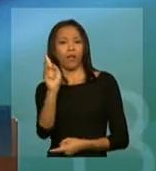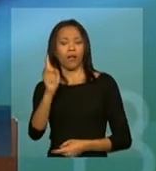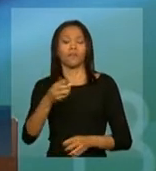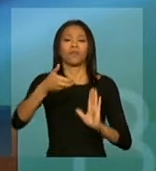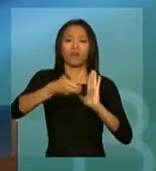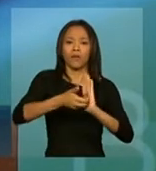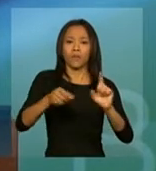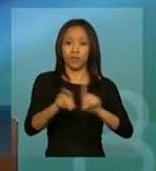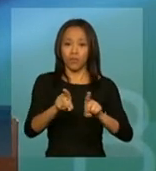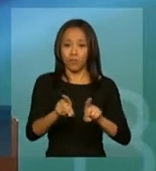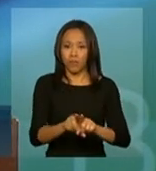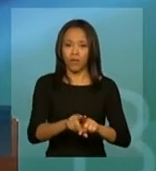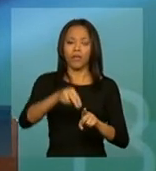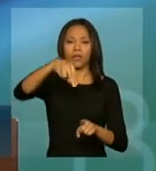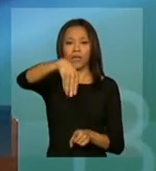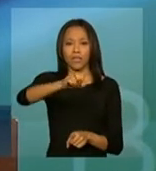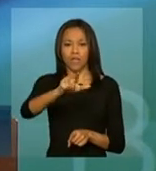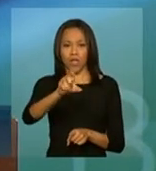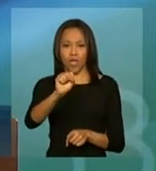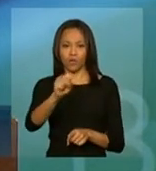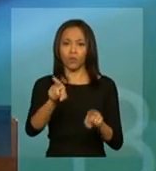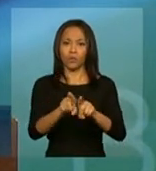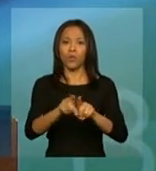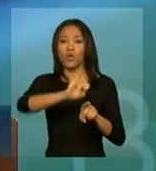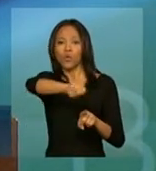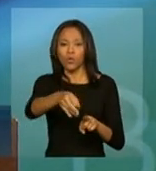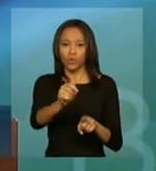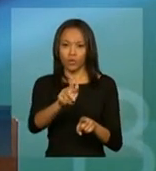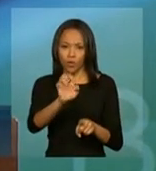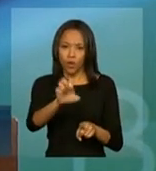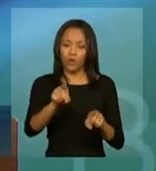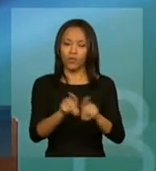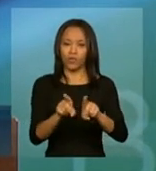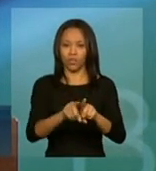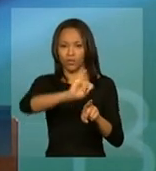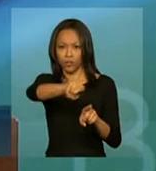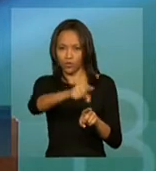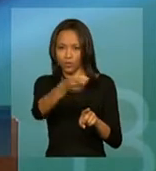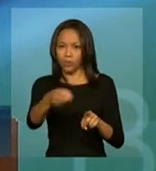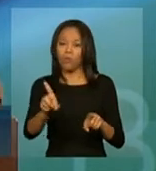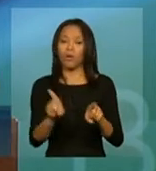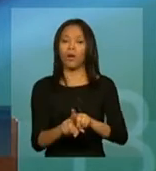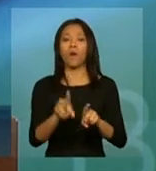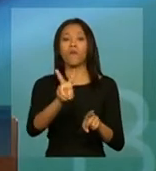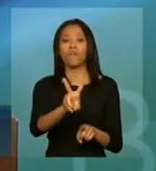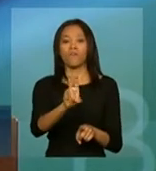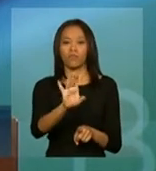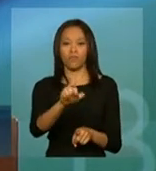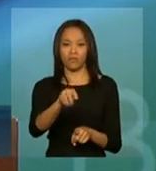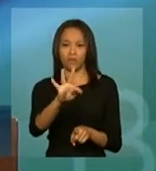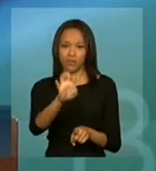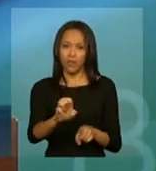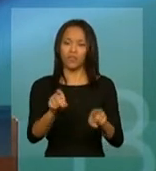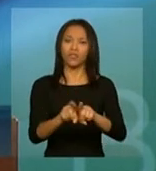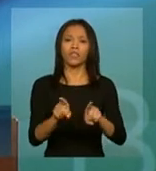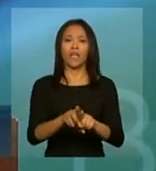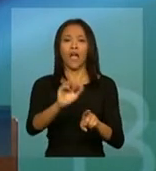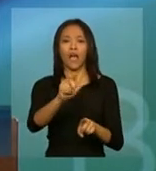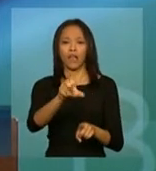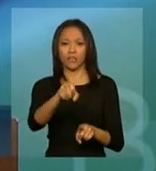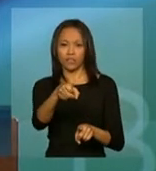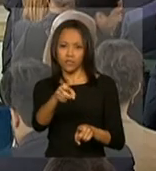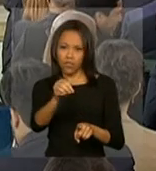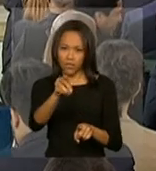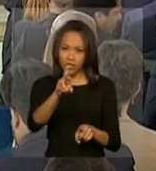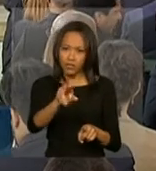Nelson Marqueselli, Jorge Bittar, João Moraes, Vicente Cândido, Alexandre Molon, Benedita da